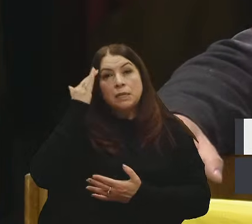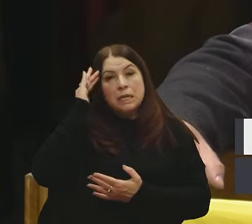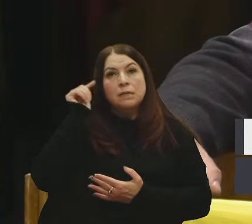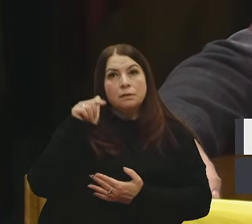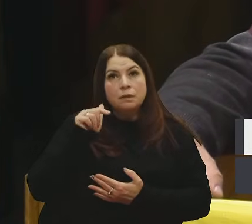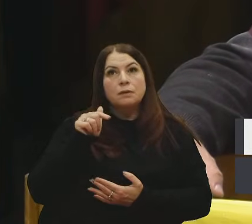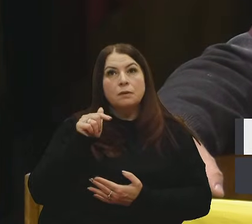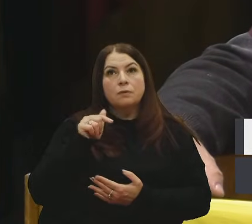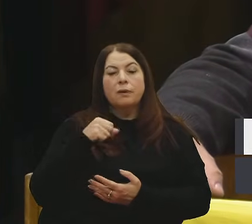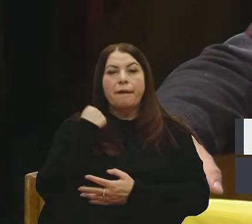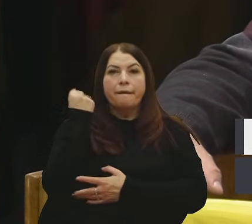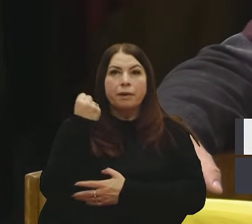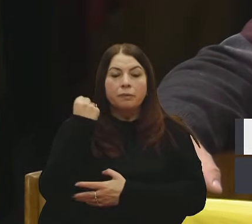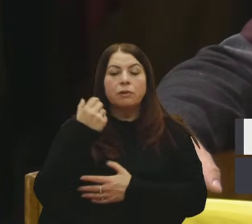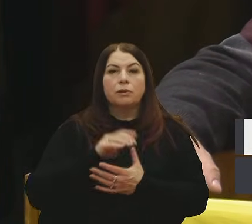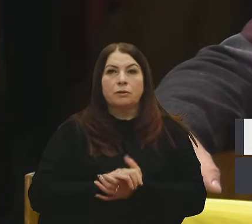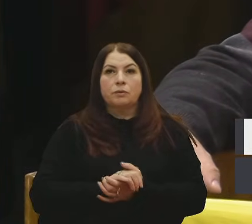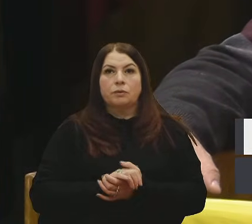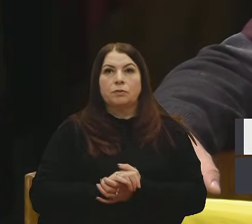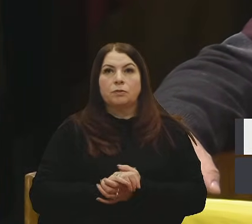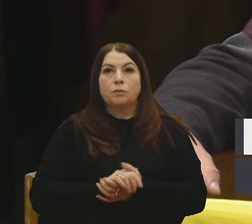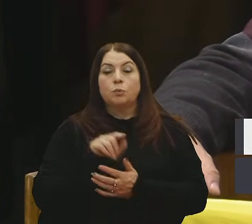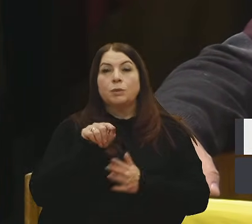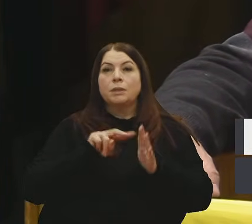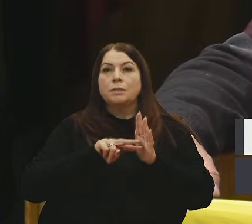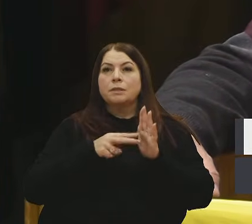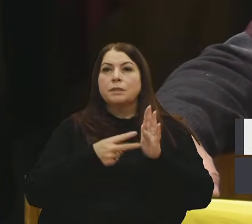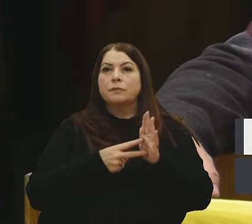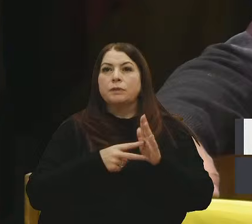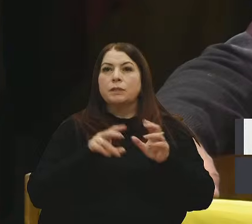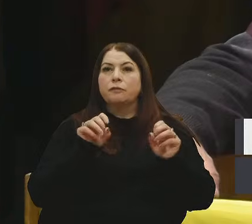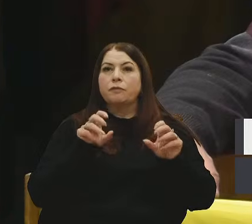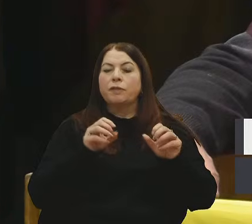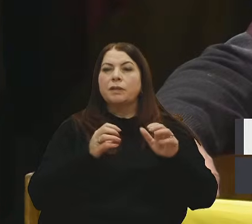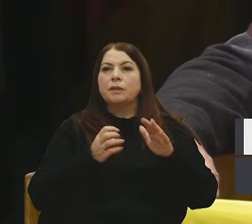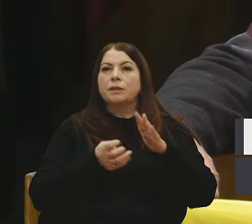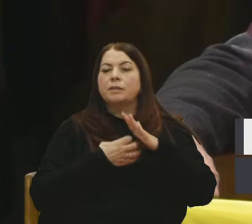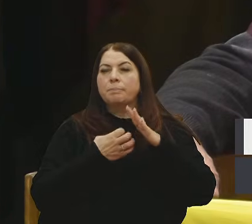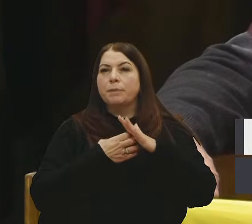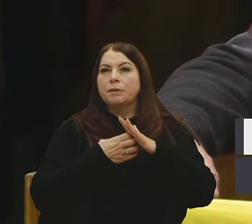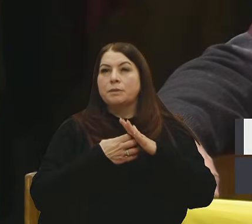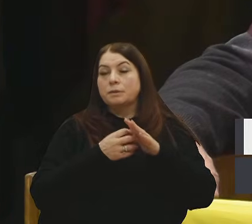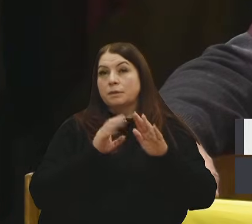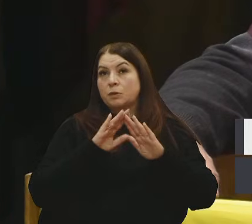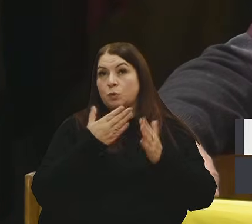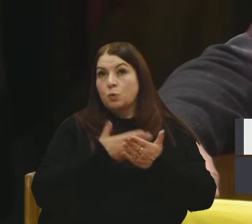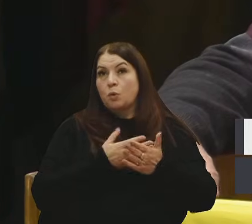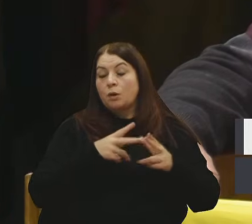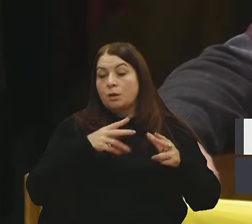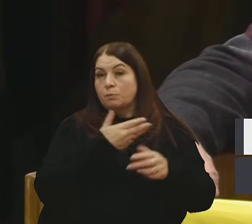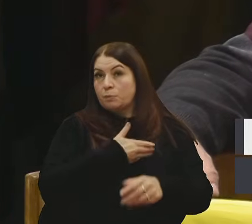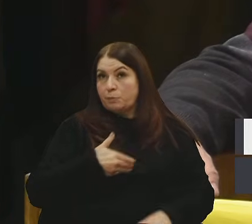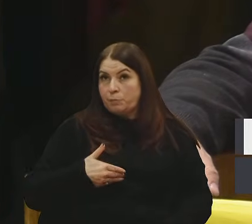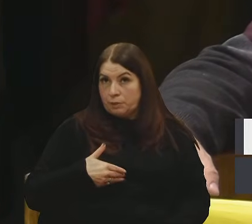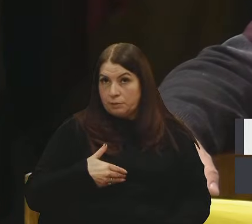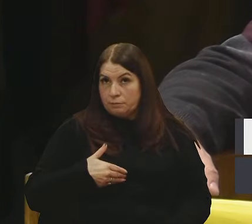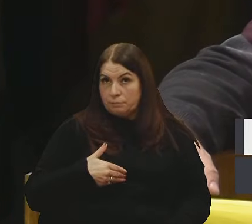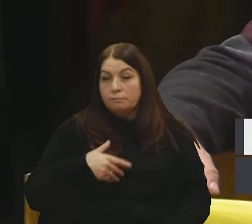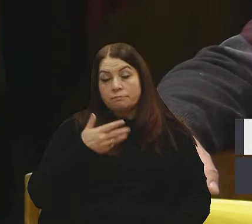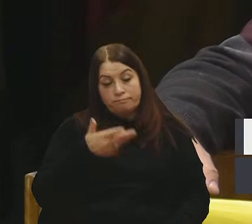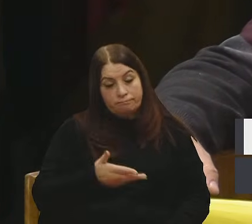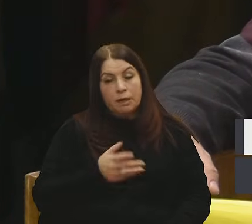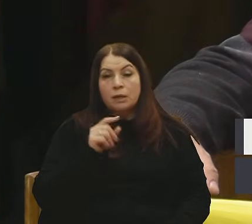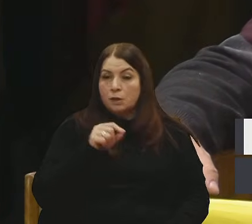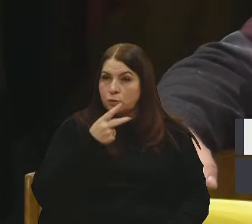entenderam a gravidade do que significa a privatização das escolas públicas. Porque, sem meias palavras, é isso